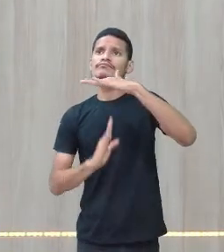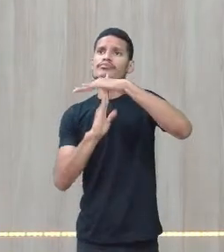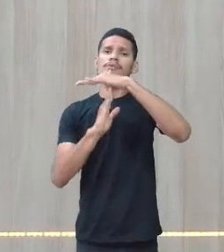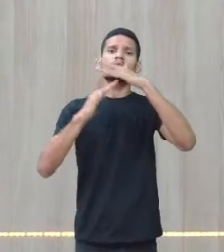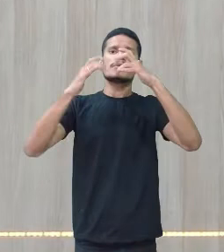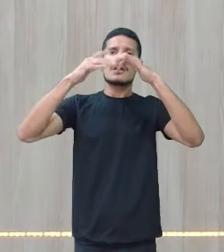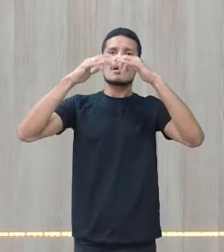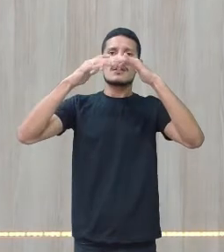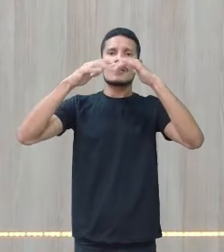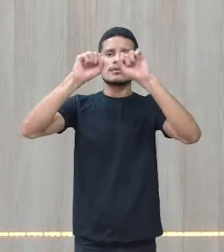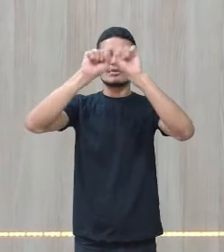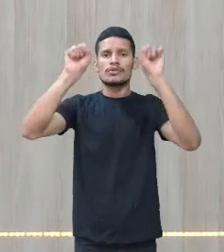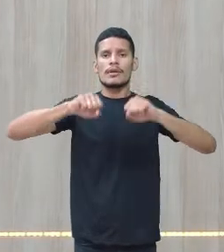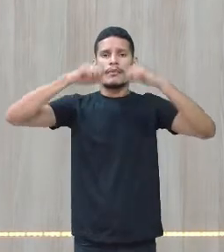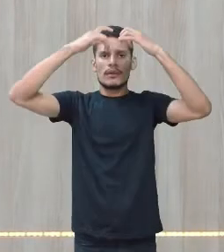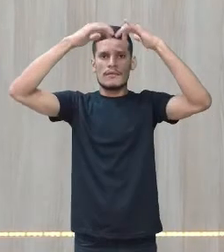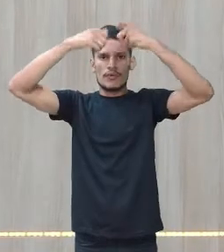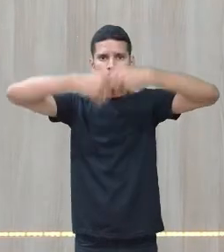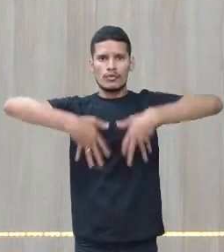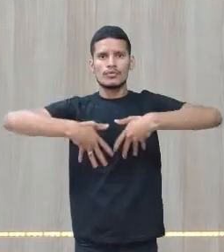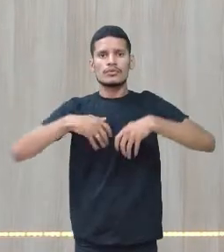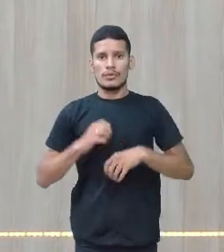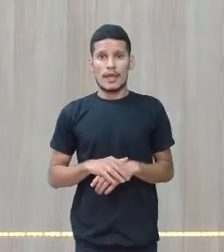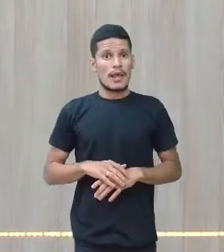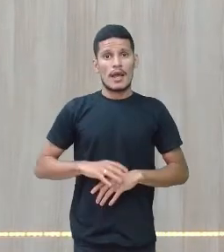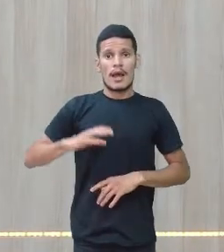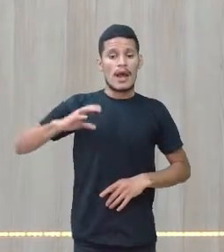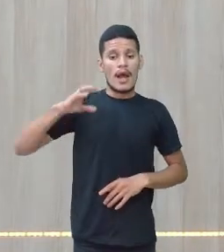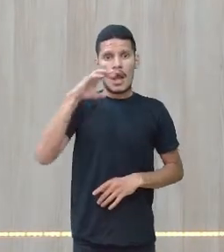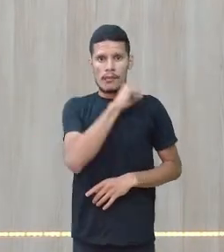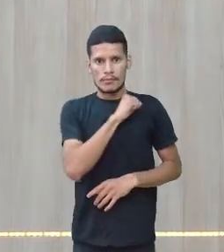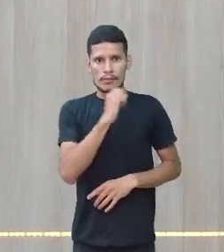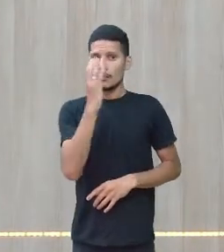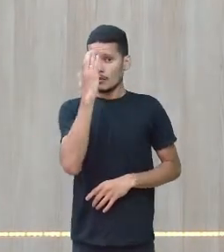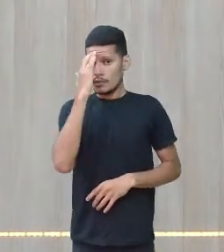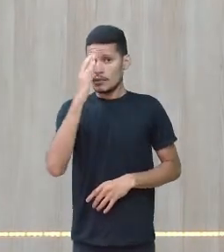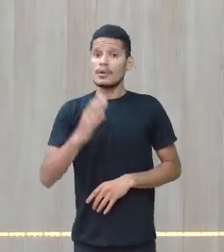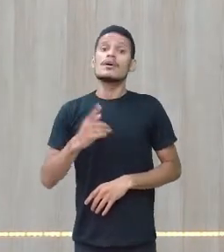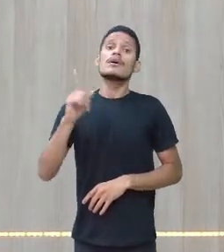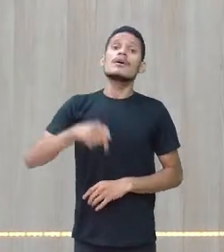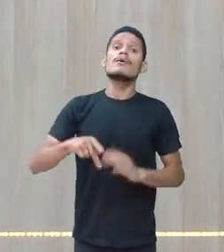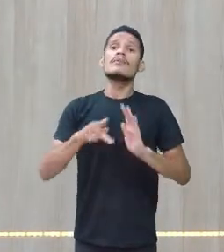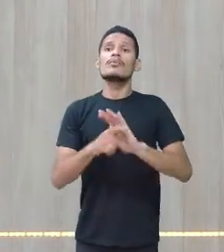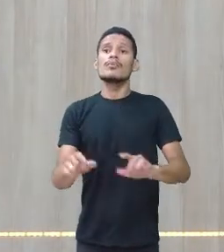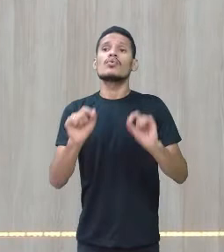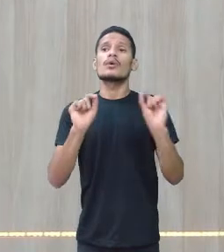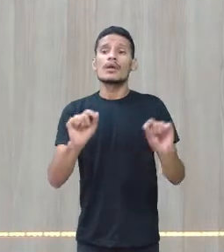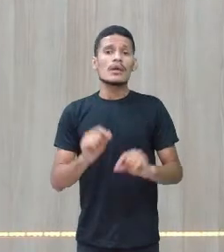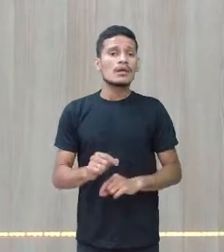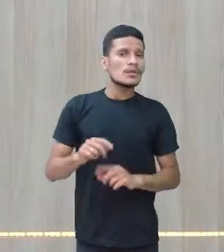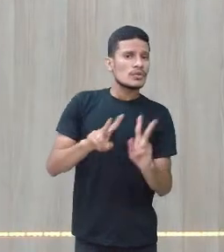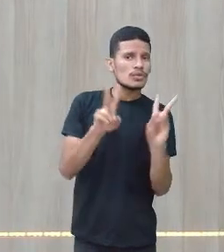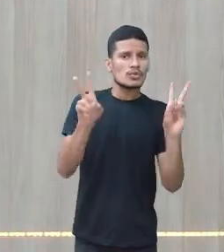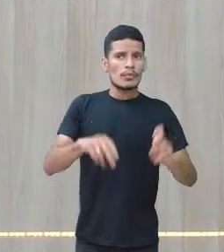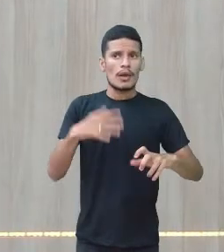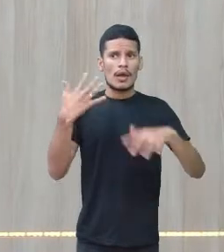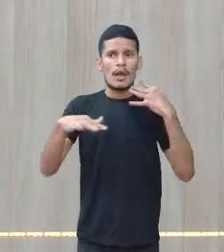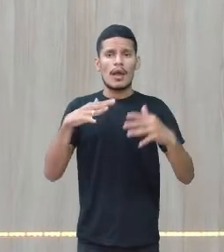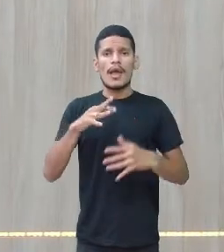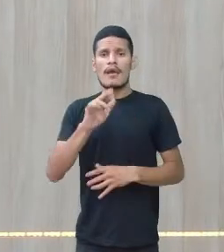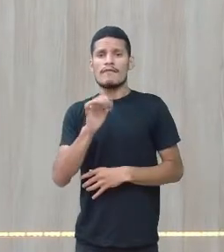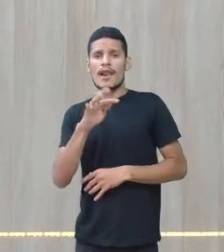para o sistema nervoso central. É imediato. Então aí a gente vê a questão dos atos